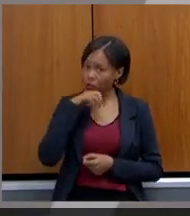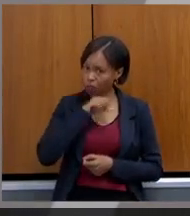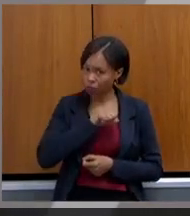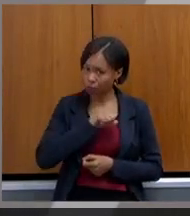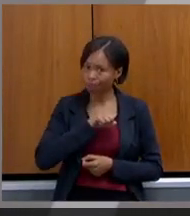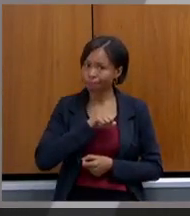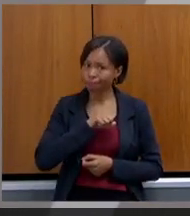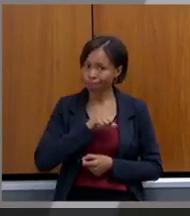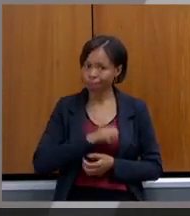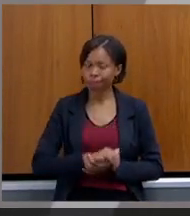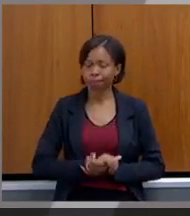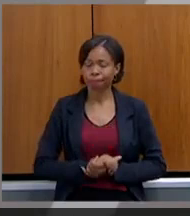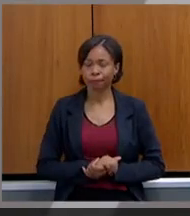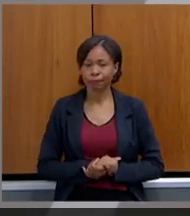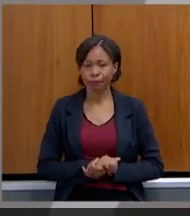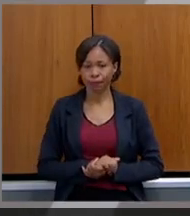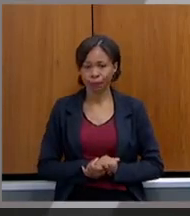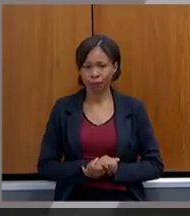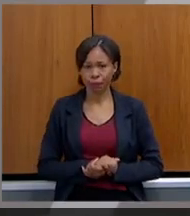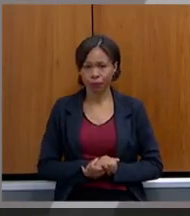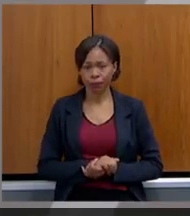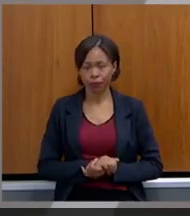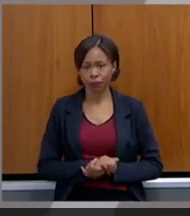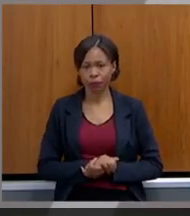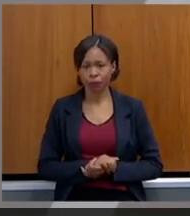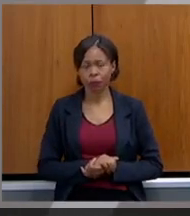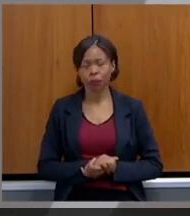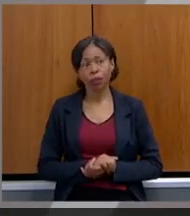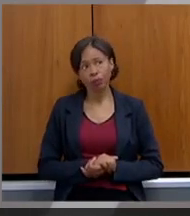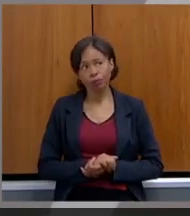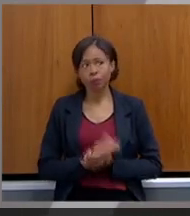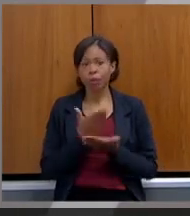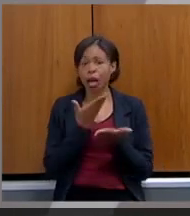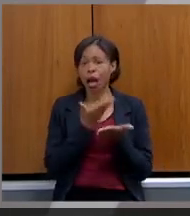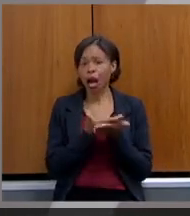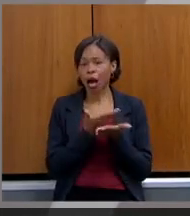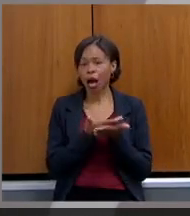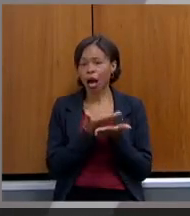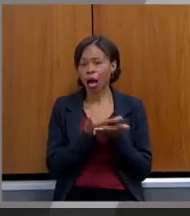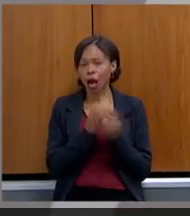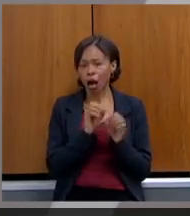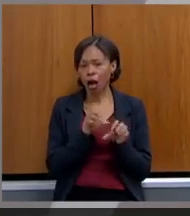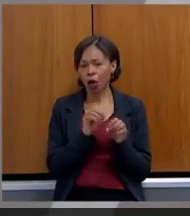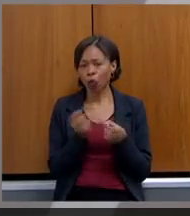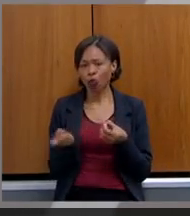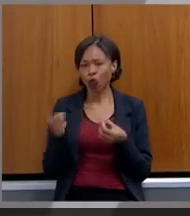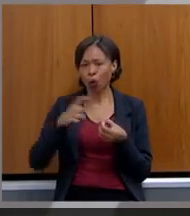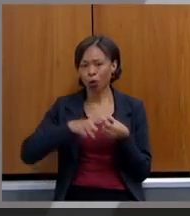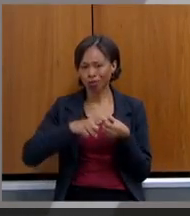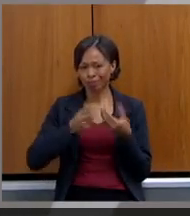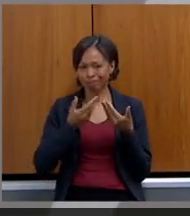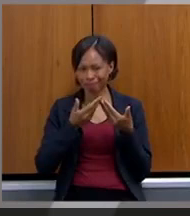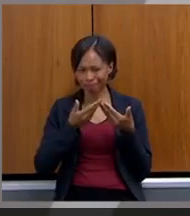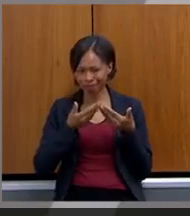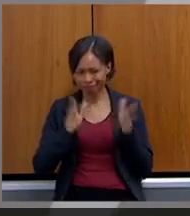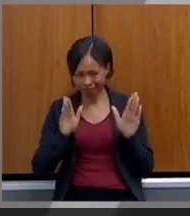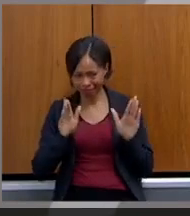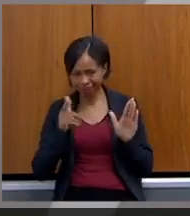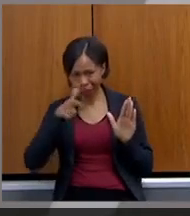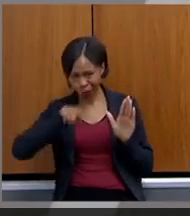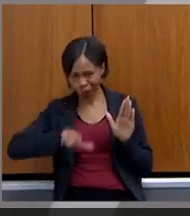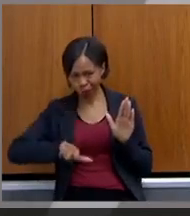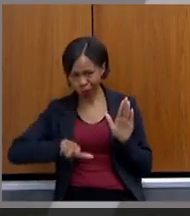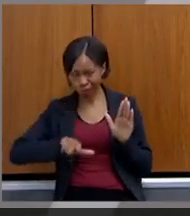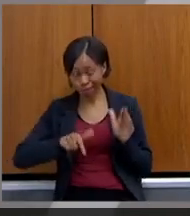público e de volta às aulas Deputado agora aqui e ponham-se a bandeira e nossos